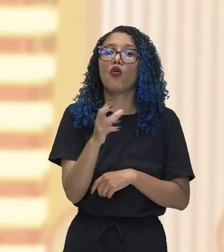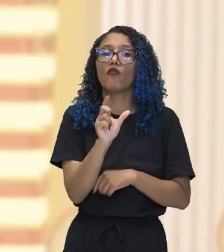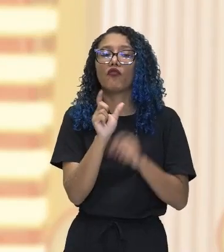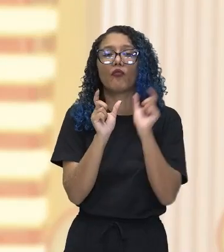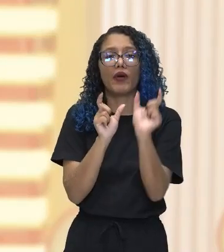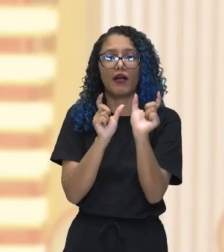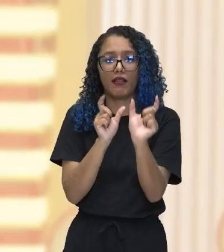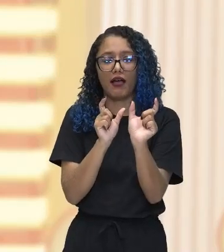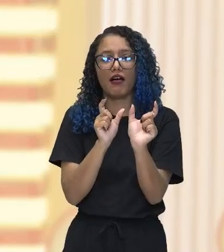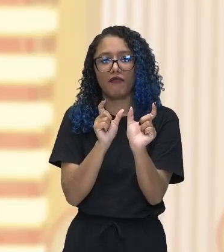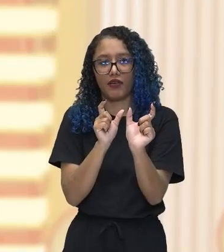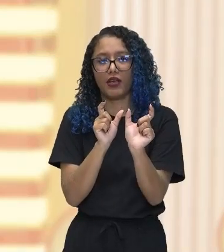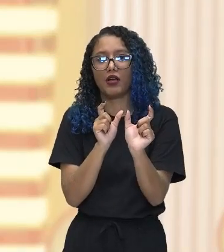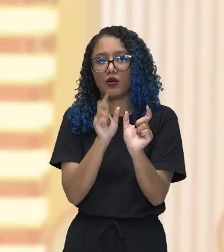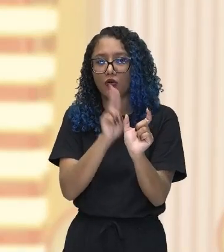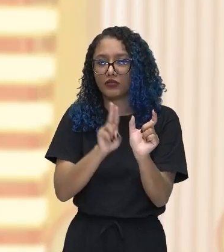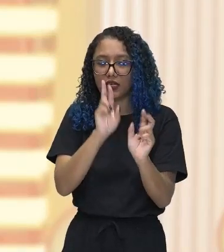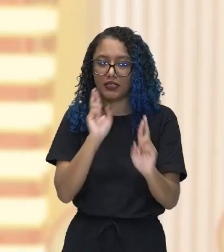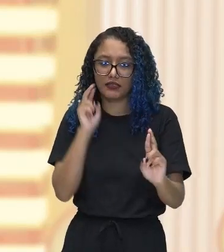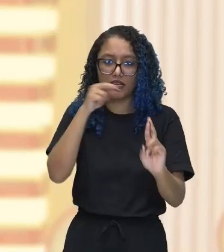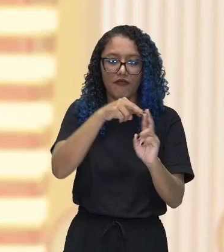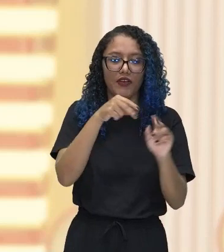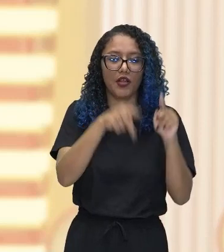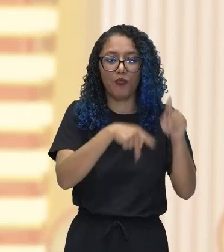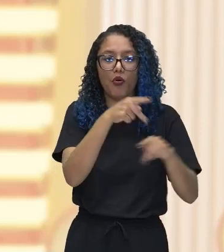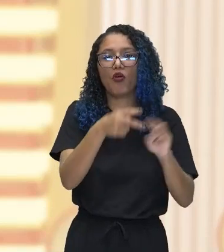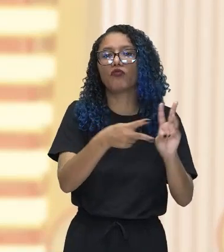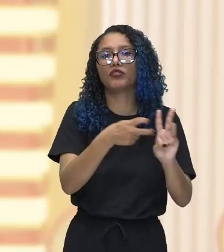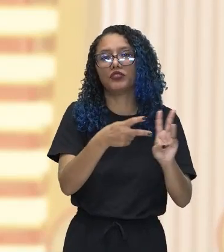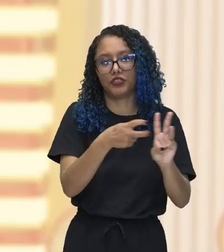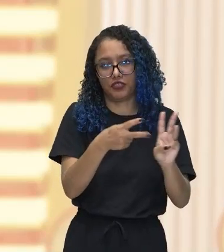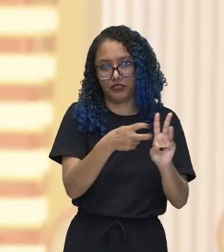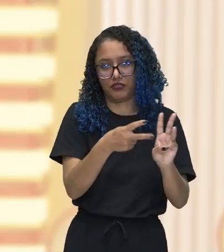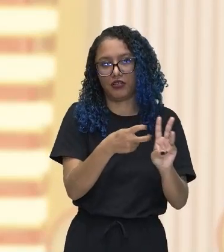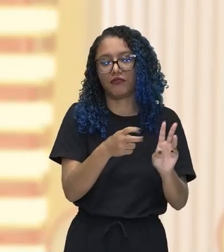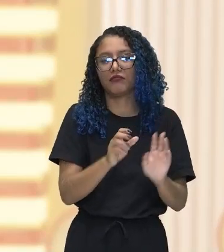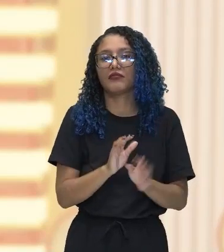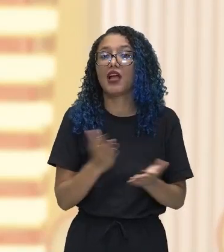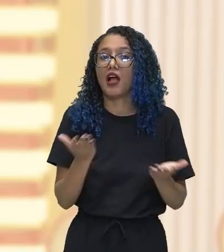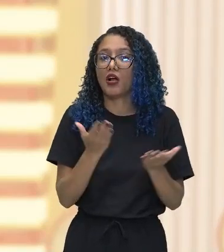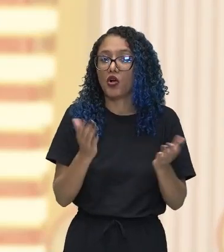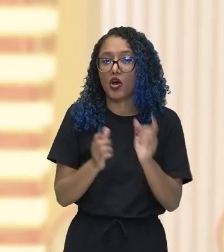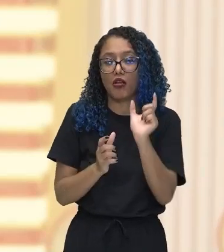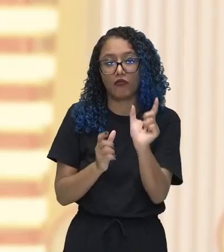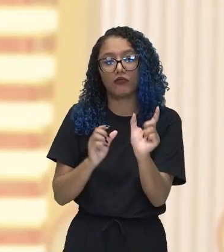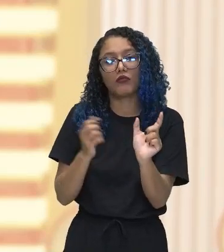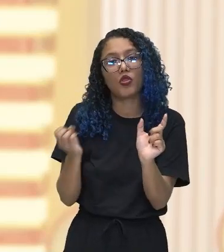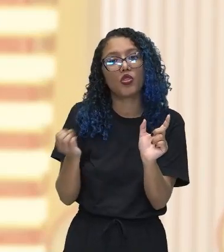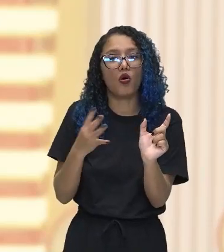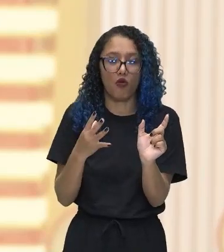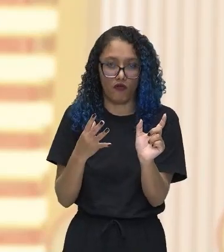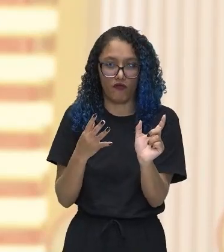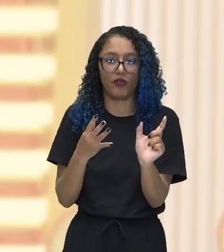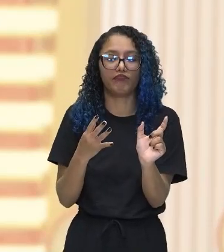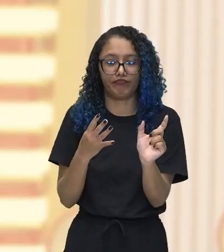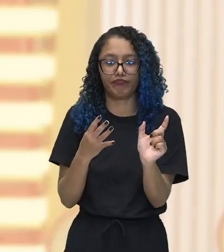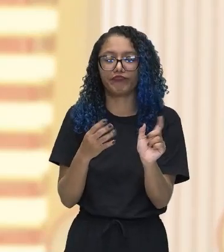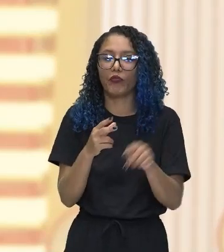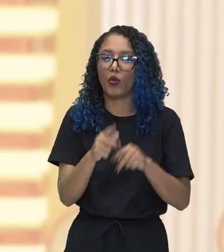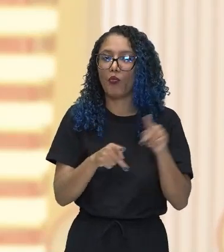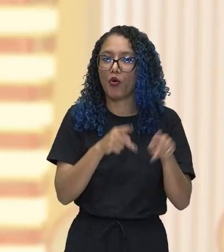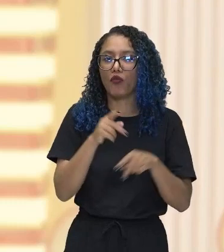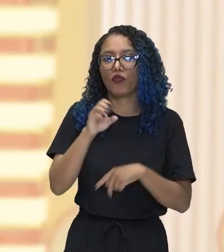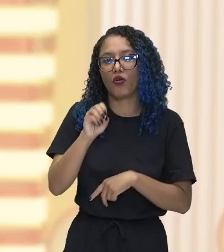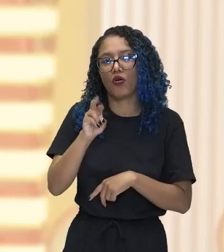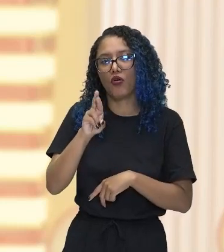historicamente conhecidos como os indígenas, mas hoje a gente já usa então o novo termo que é as populações originárias, tá?